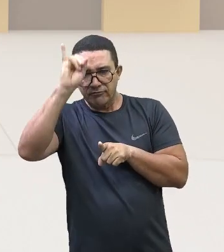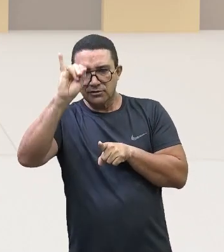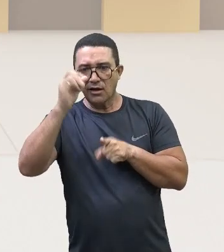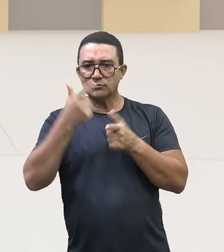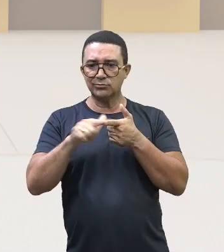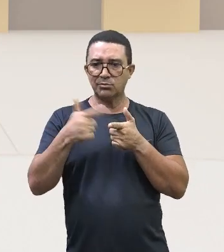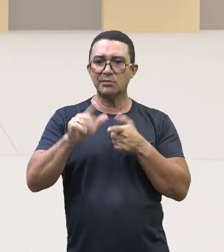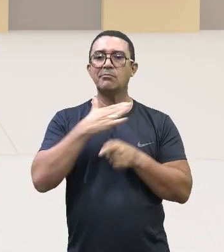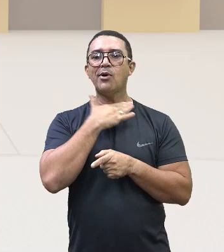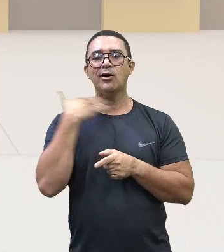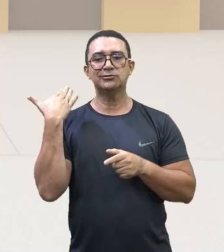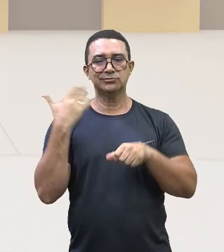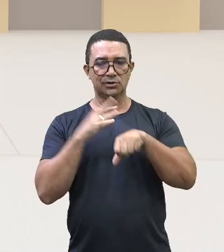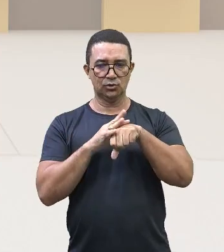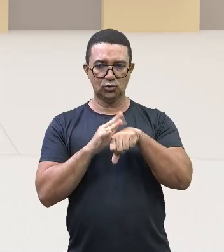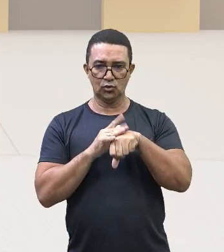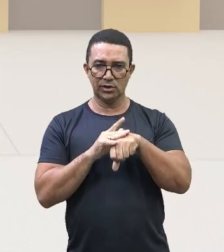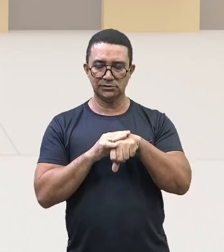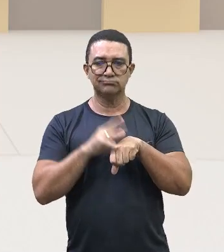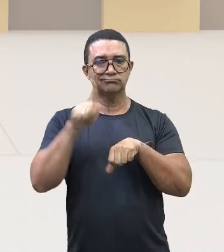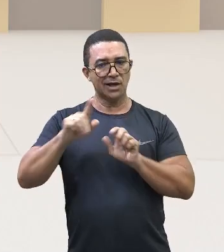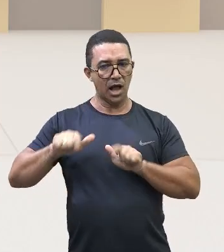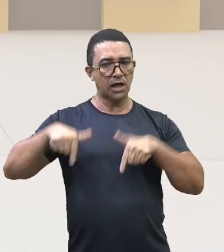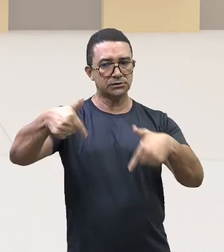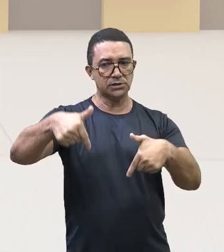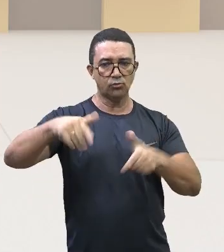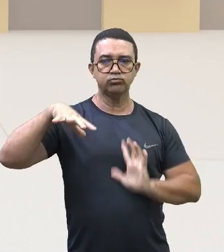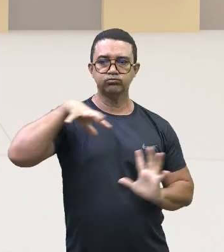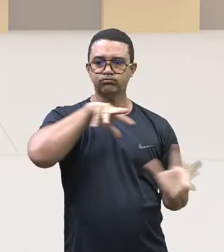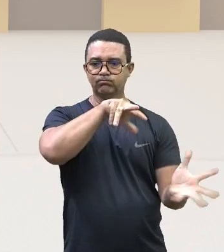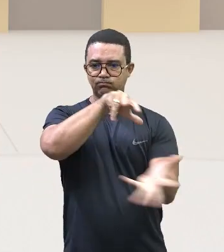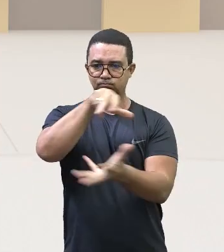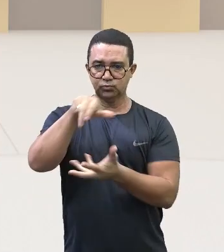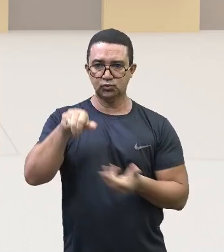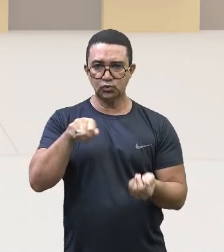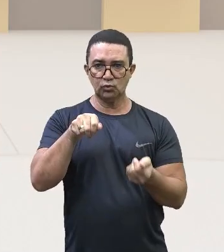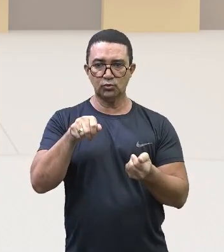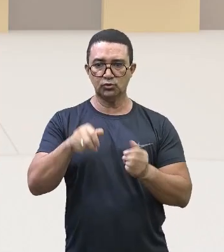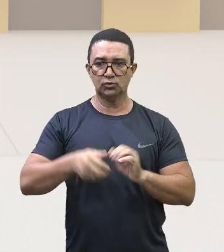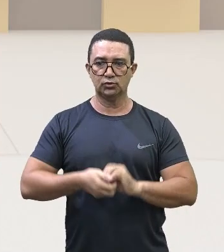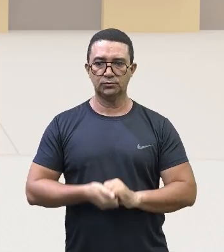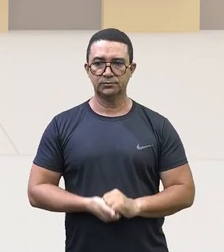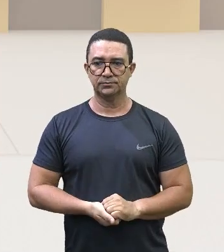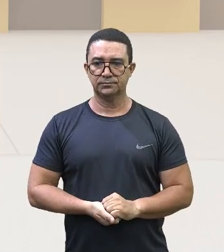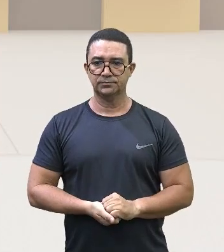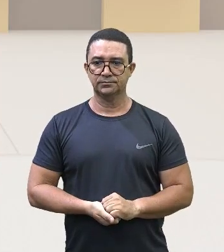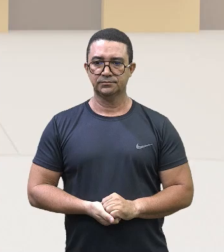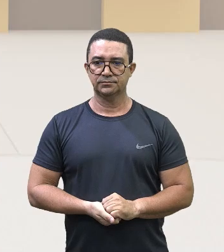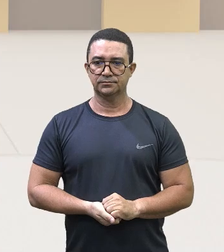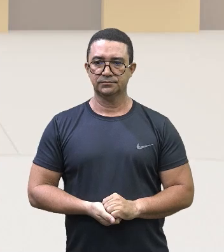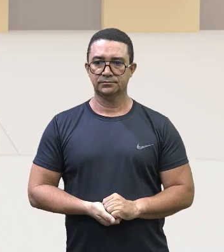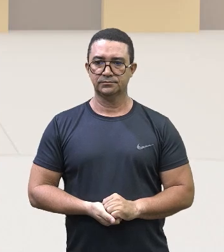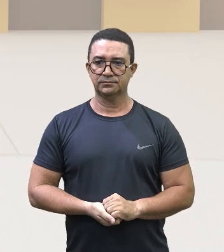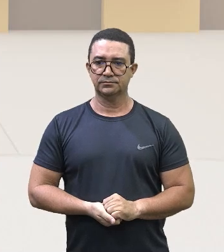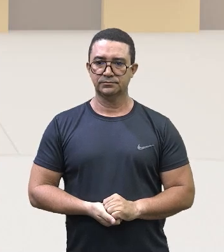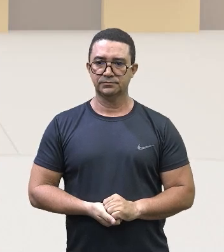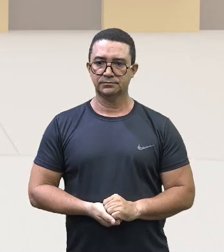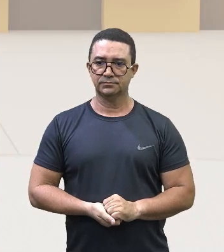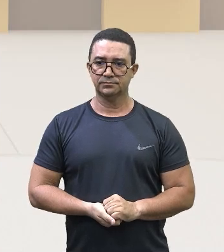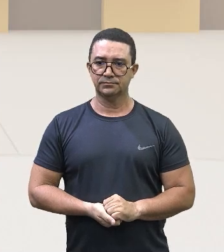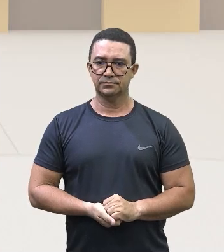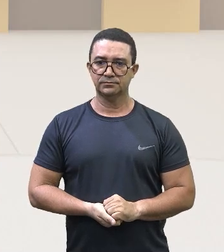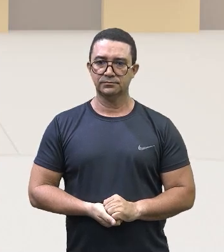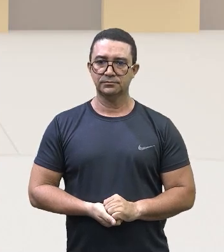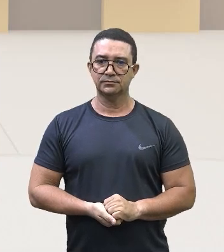morte pela doença. E é uma ação mundial. Vejo aí, ó, Dia Mundial da DPOC. Tem um dia também,